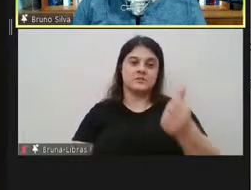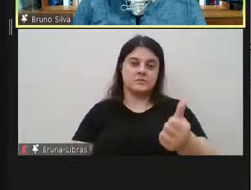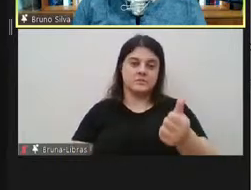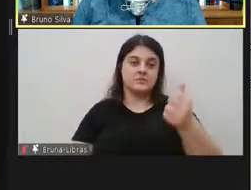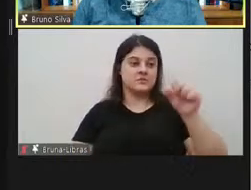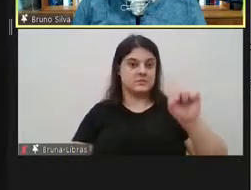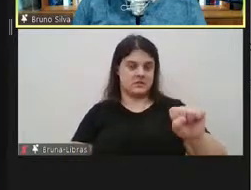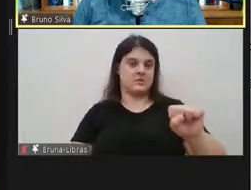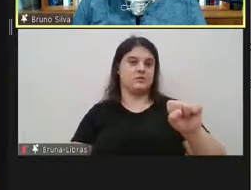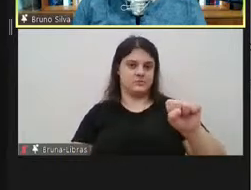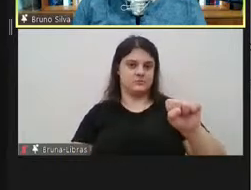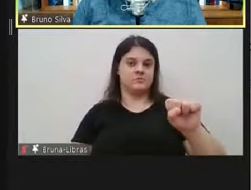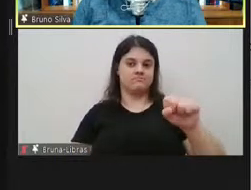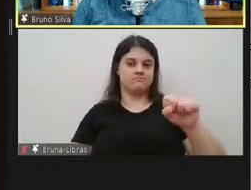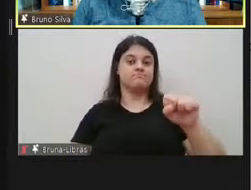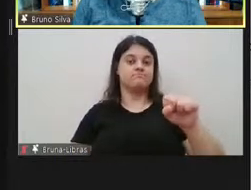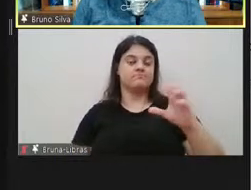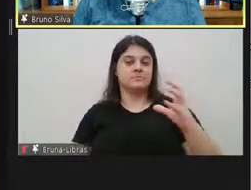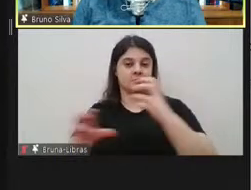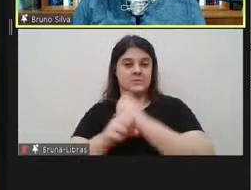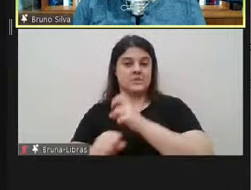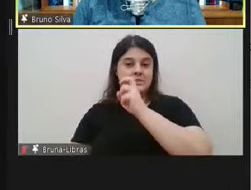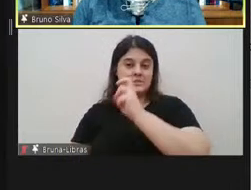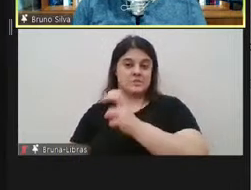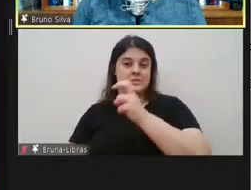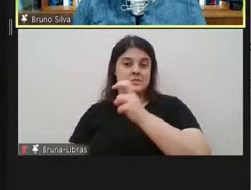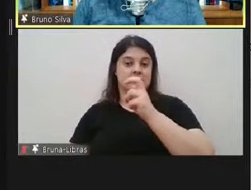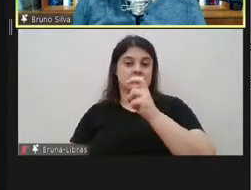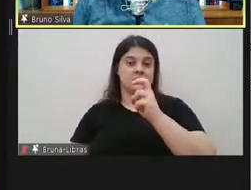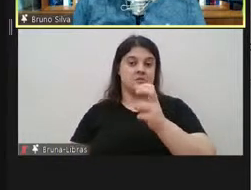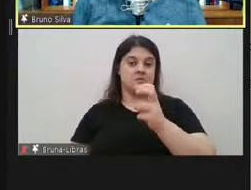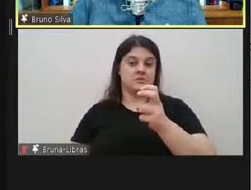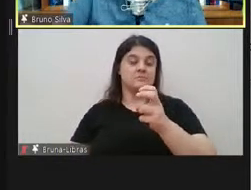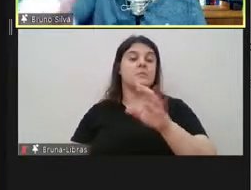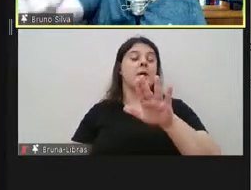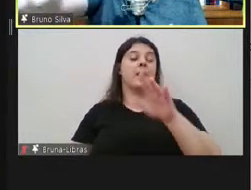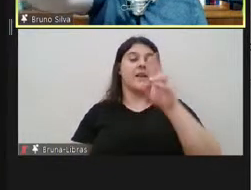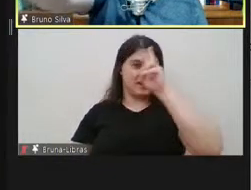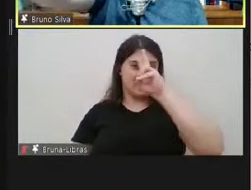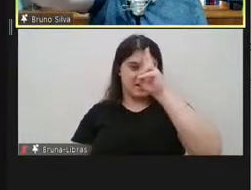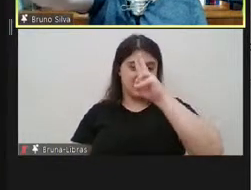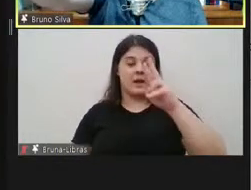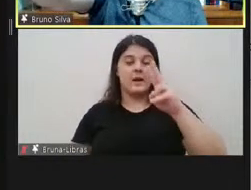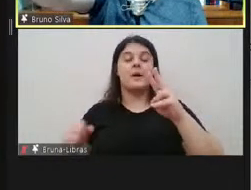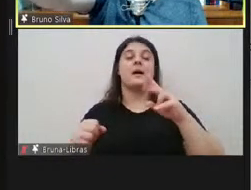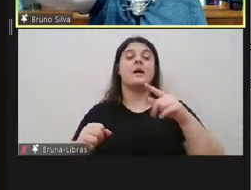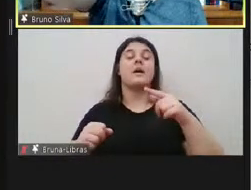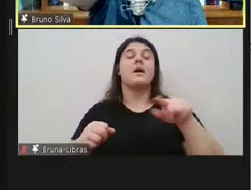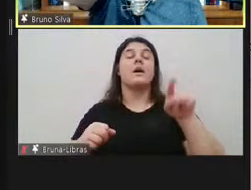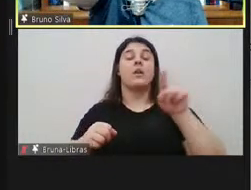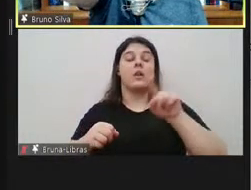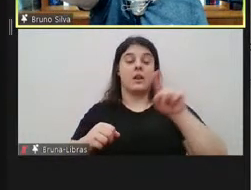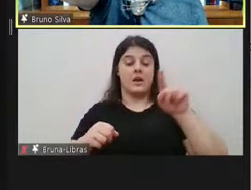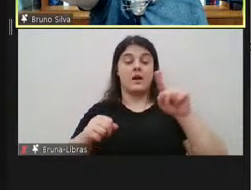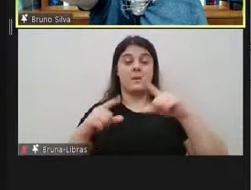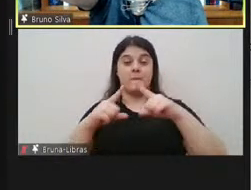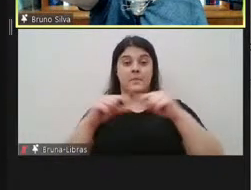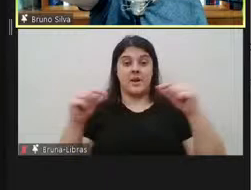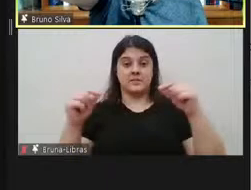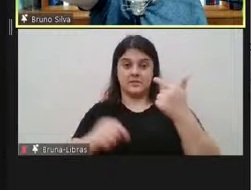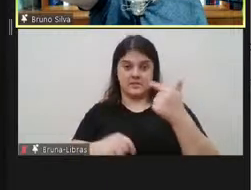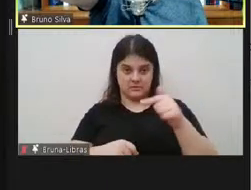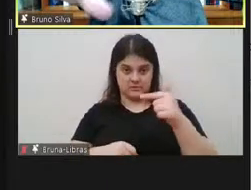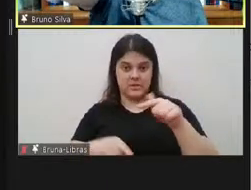5.568 embora sejam 5.570 municípios mas Lembrando que Brasília não tem Prefeito e